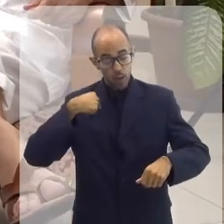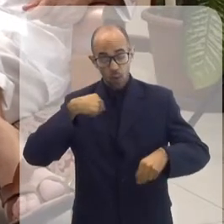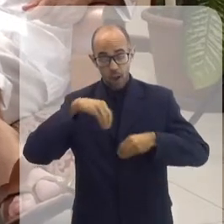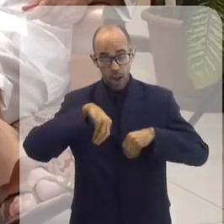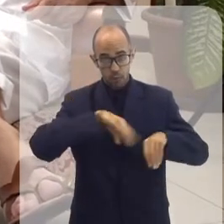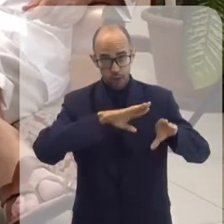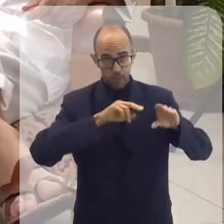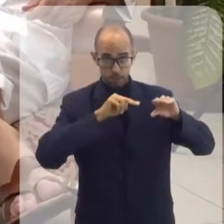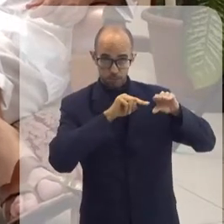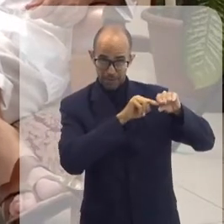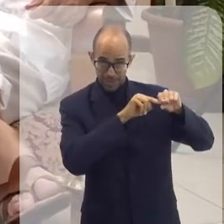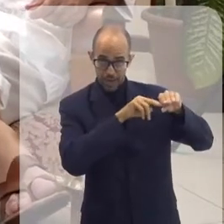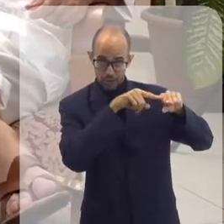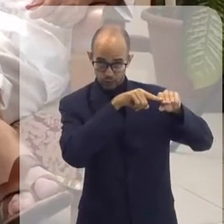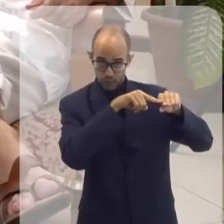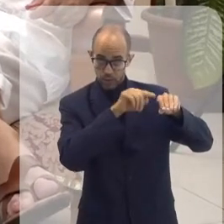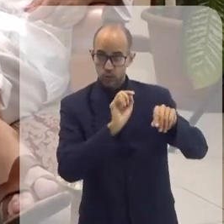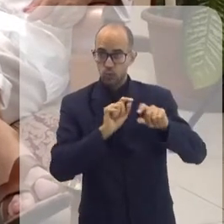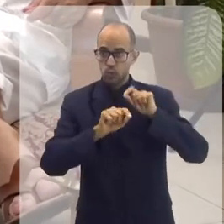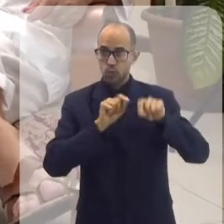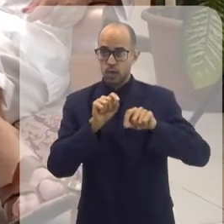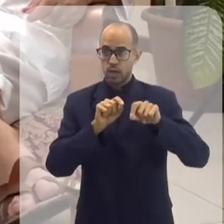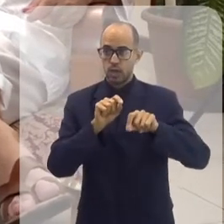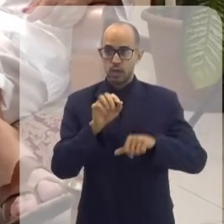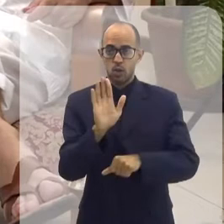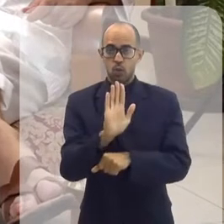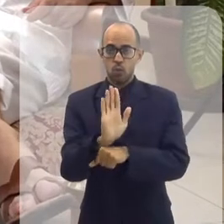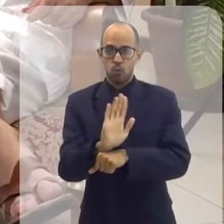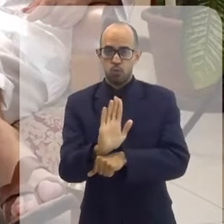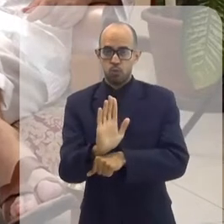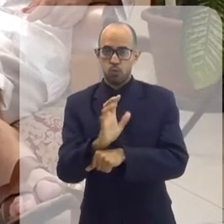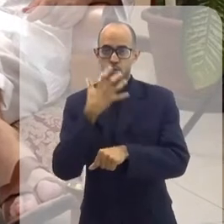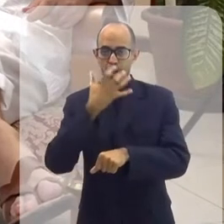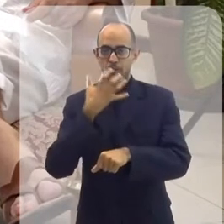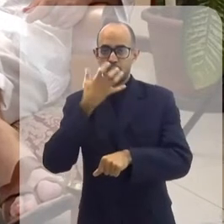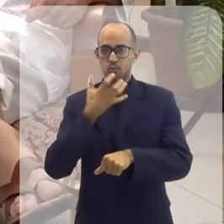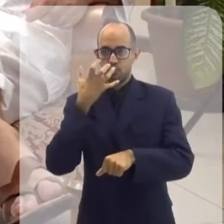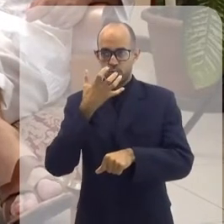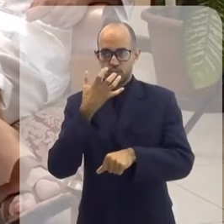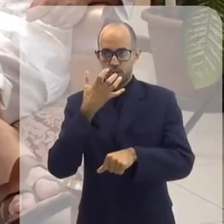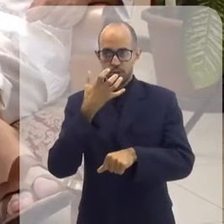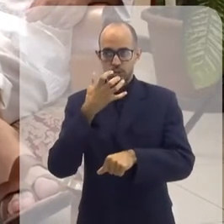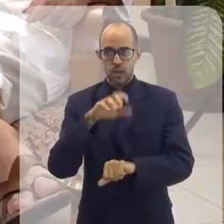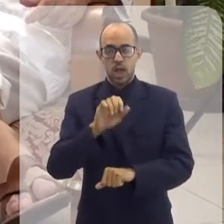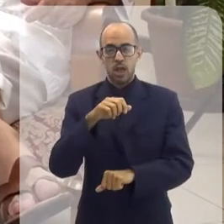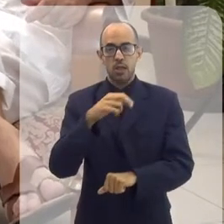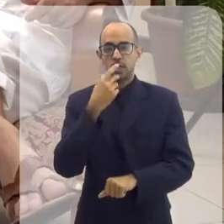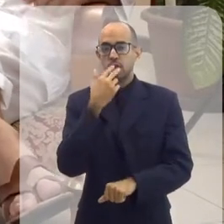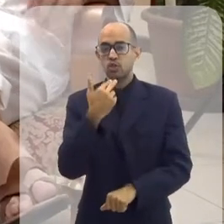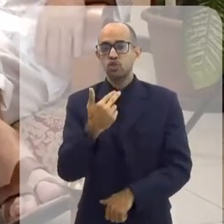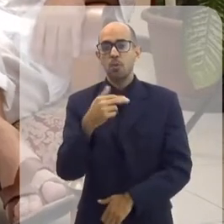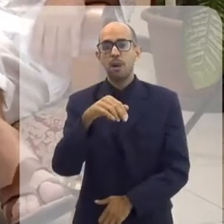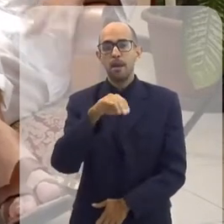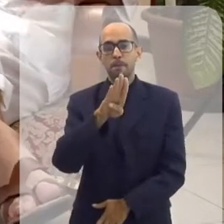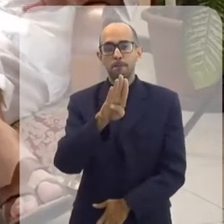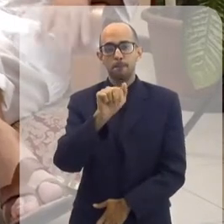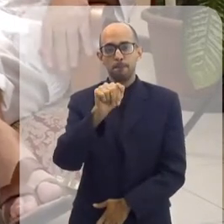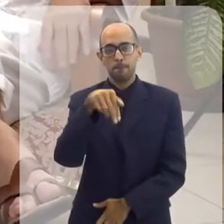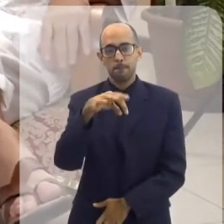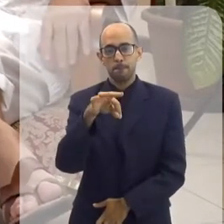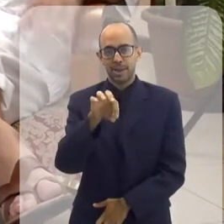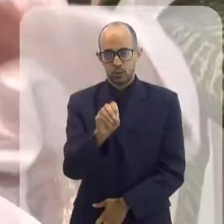pendrive na época com o clipe de uma música cantada no idioma banco que é um idioma africano